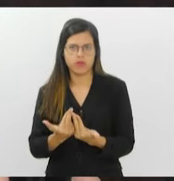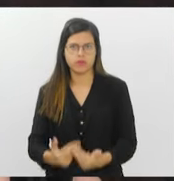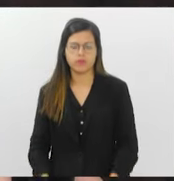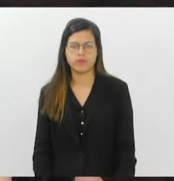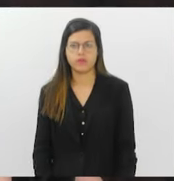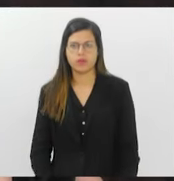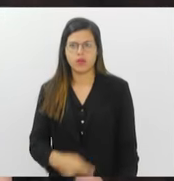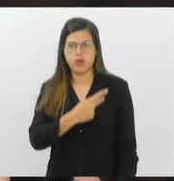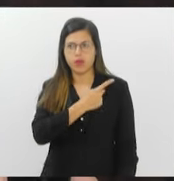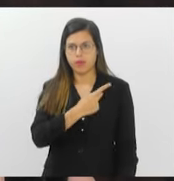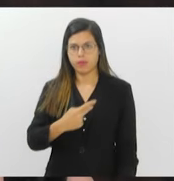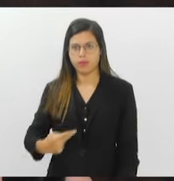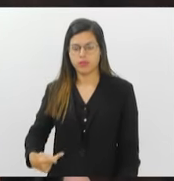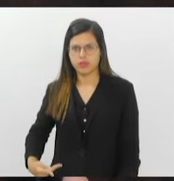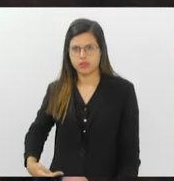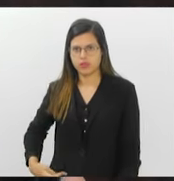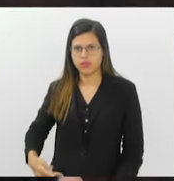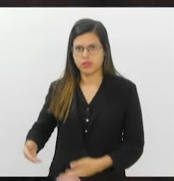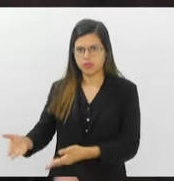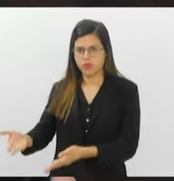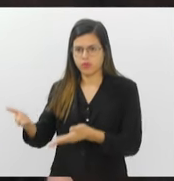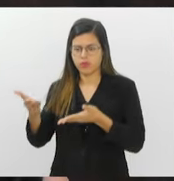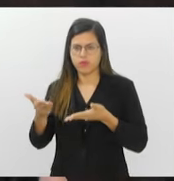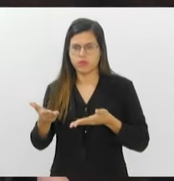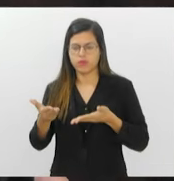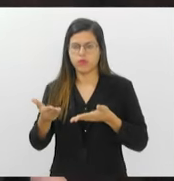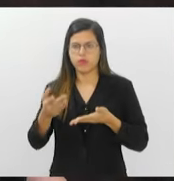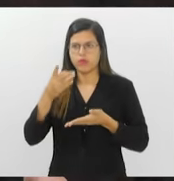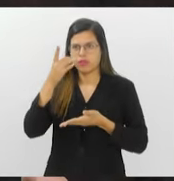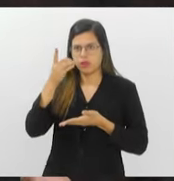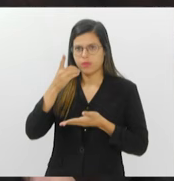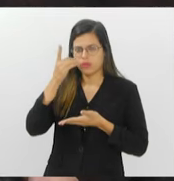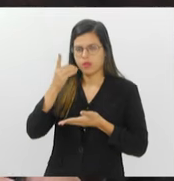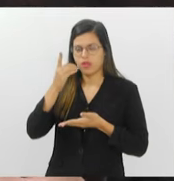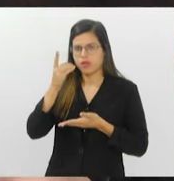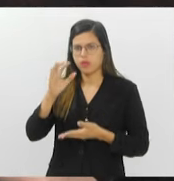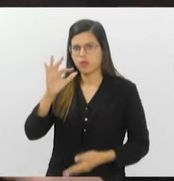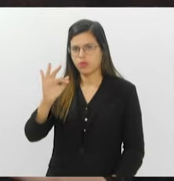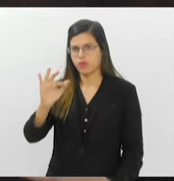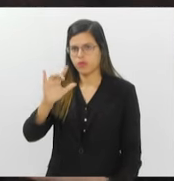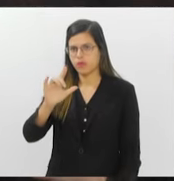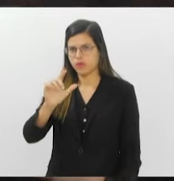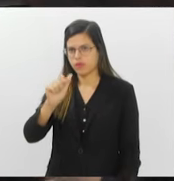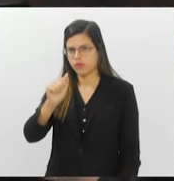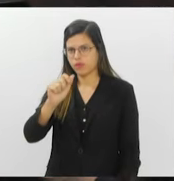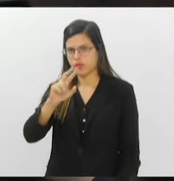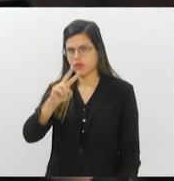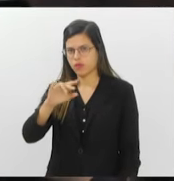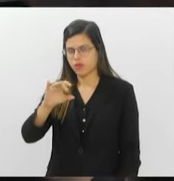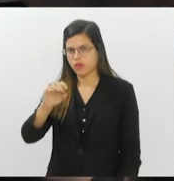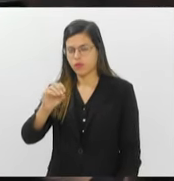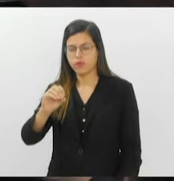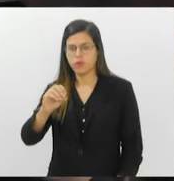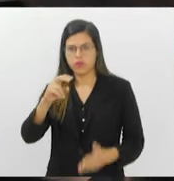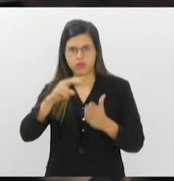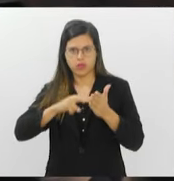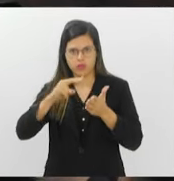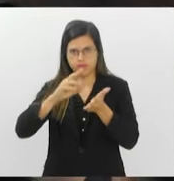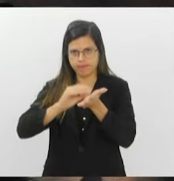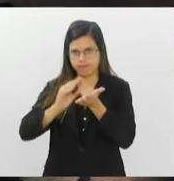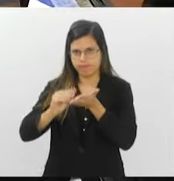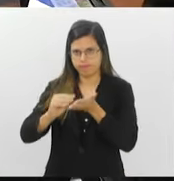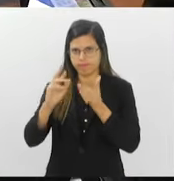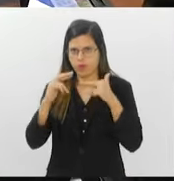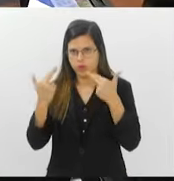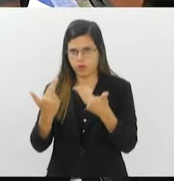A presidência convida o excelentíssimo deputado Flávio Serafini para fazer a leitura da ata da sessão anterior, por